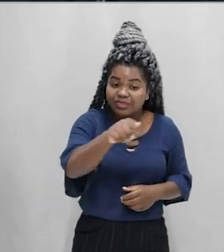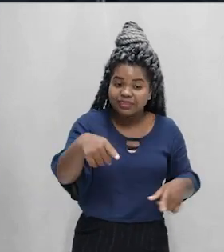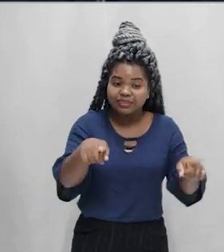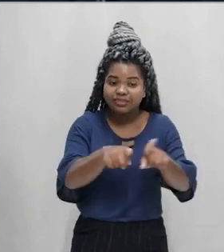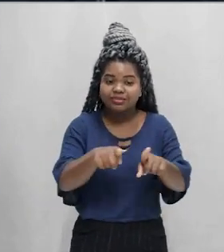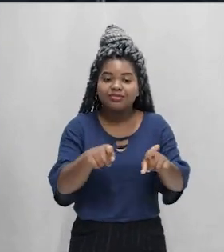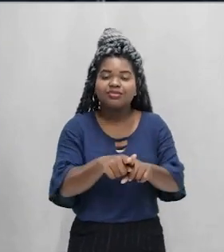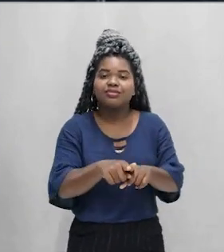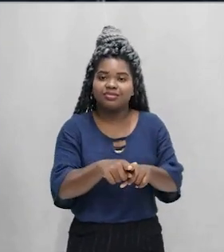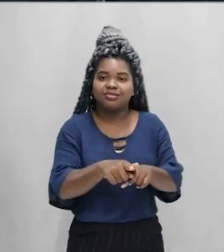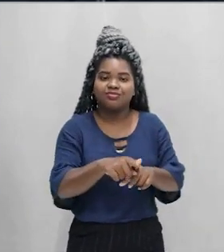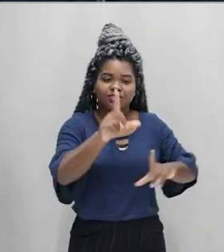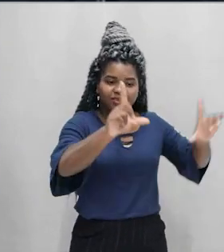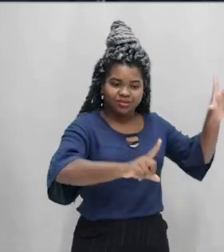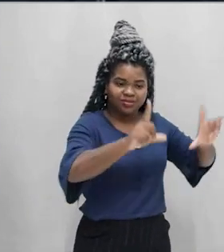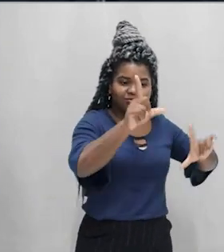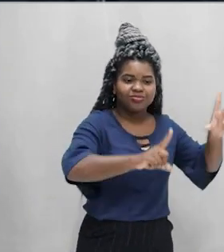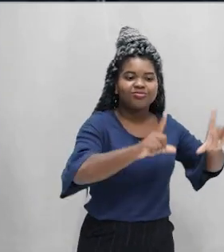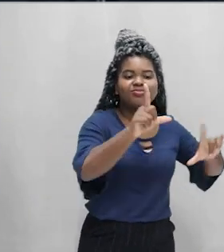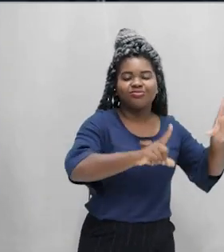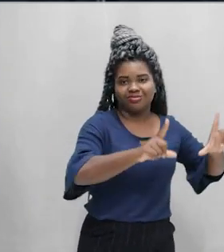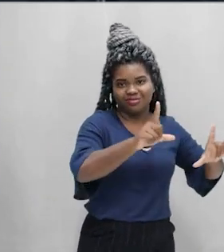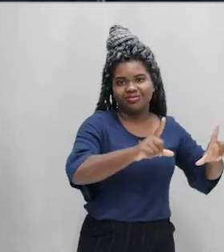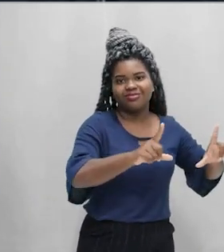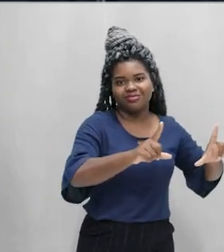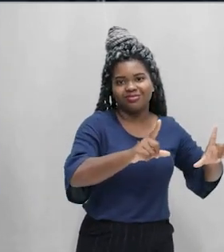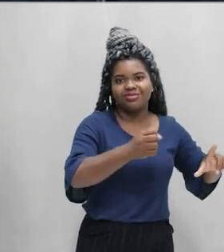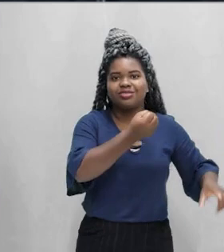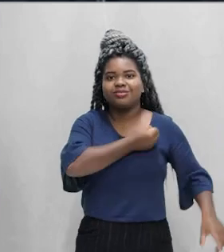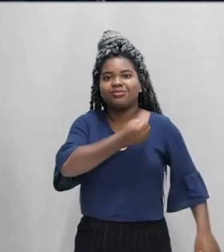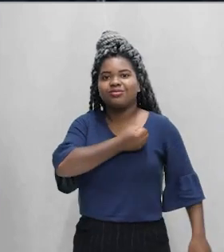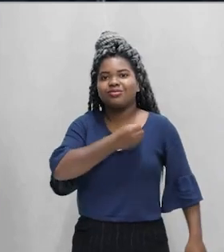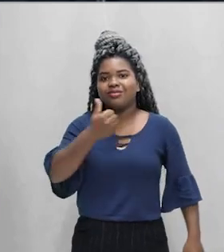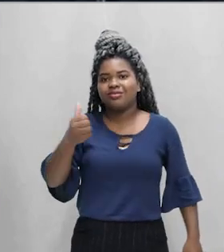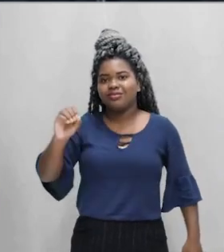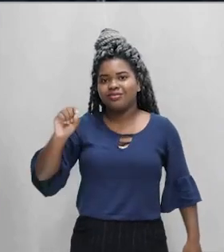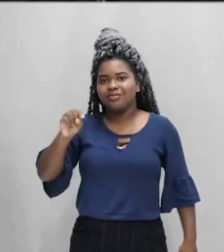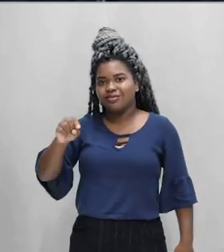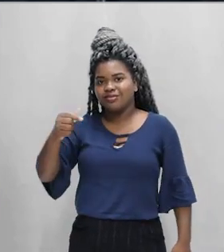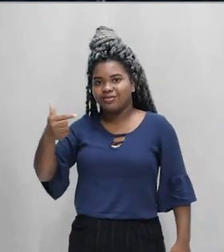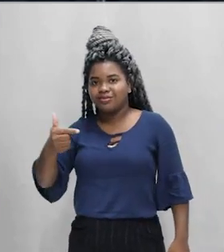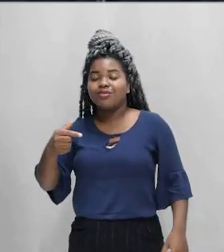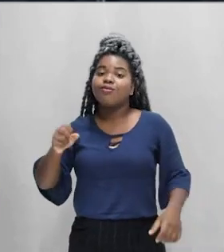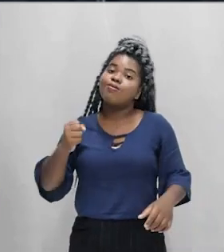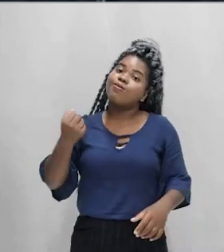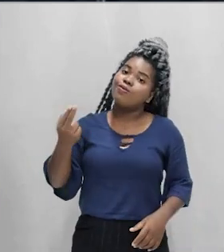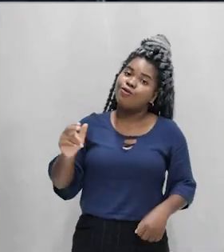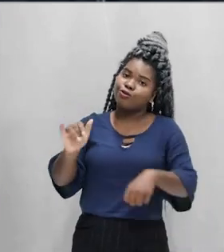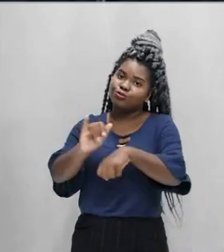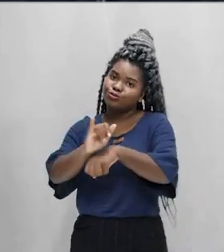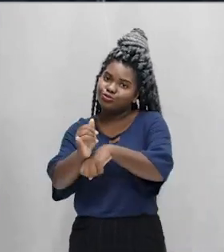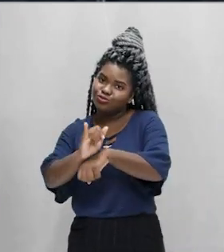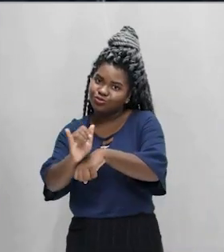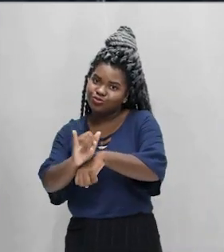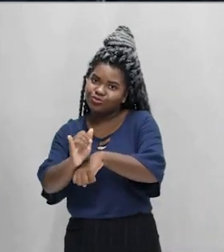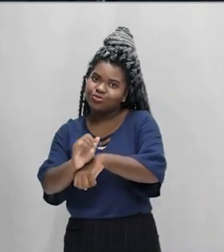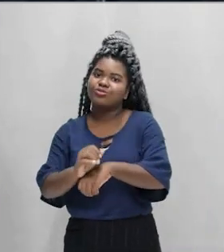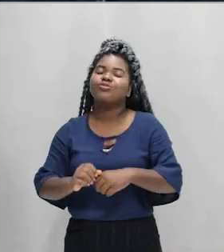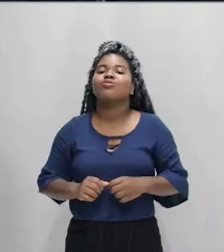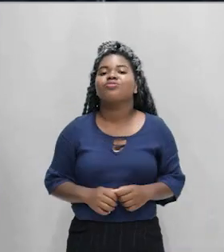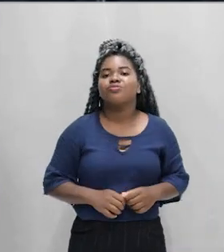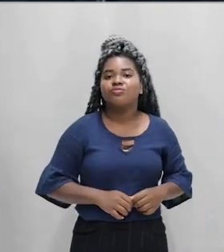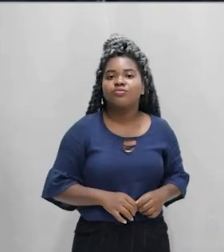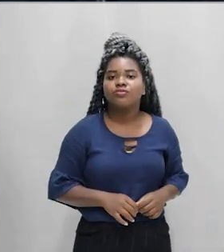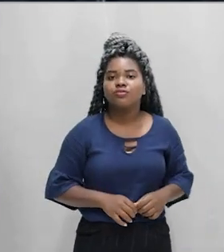acompanhando pelo canal Educação, canal 10.2 ou na plataforma Gonçalves Dias, tá? Esse